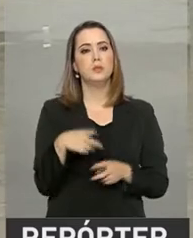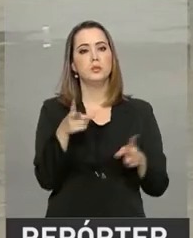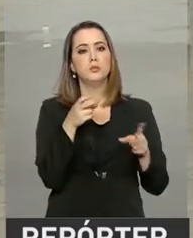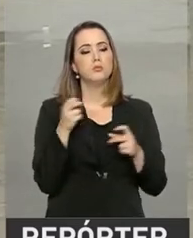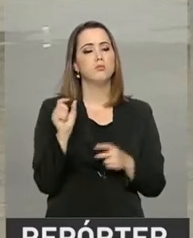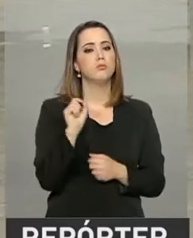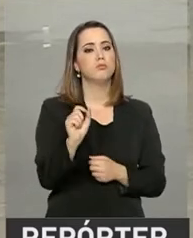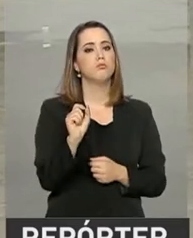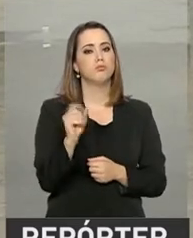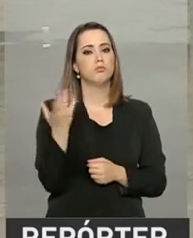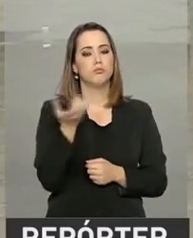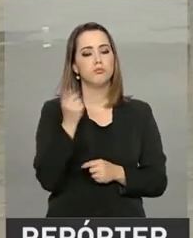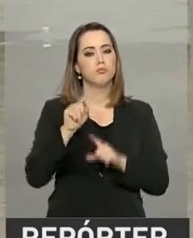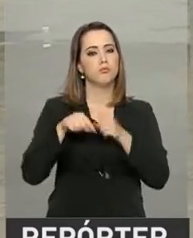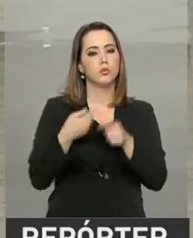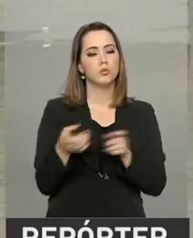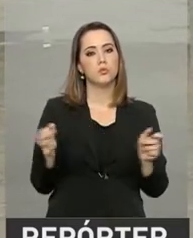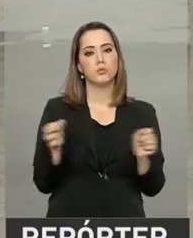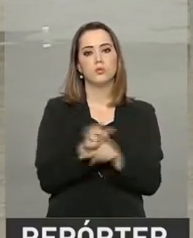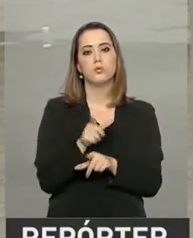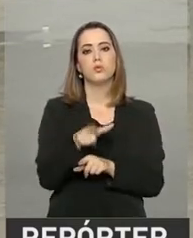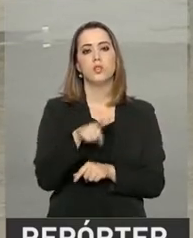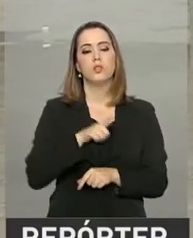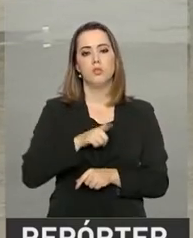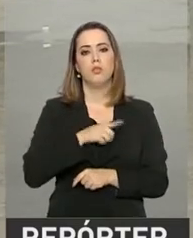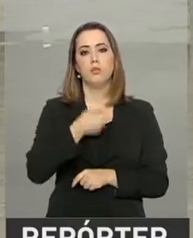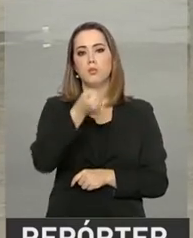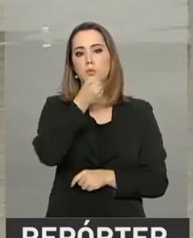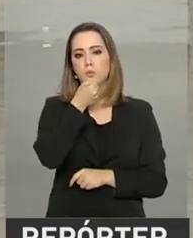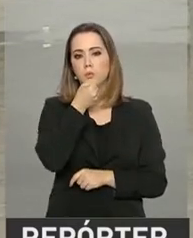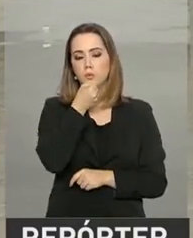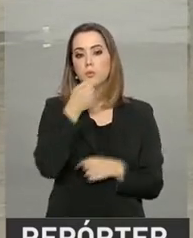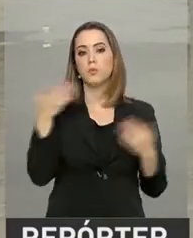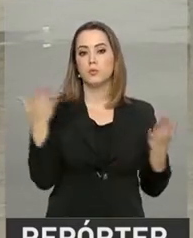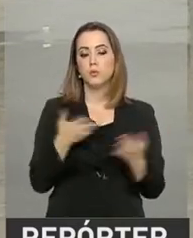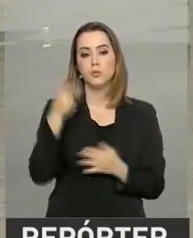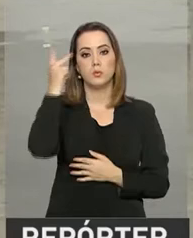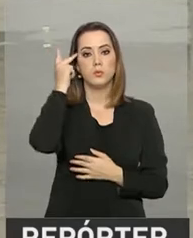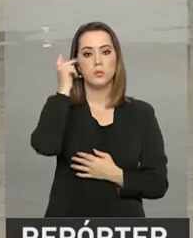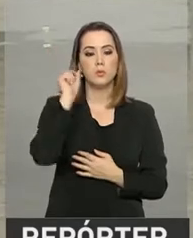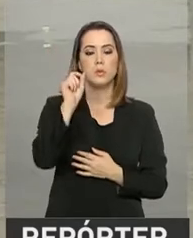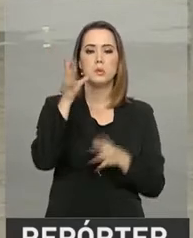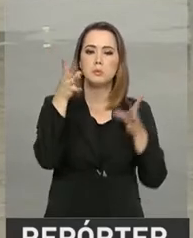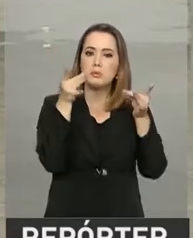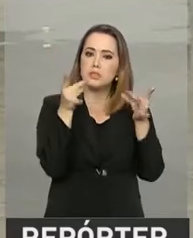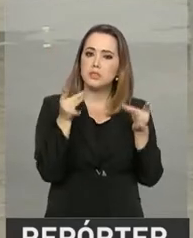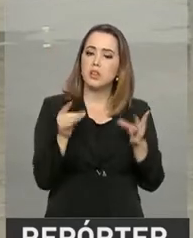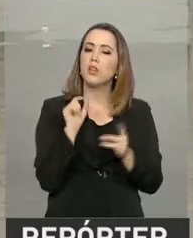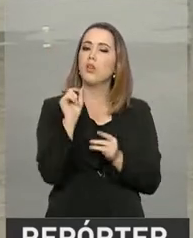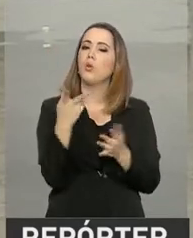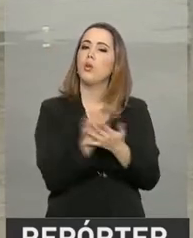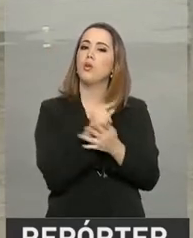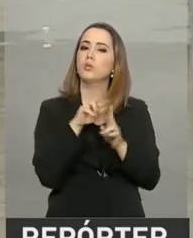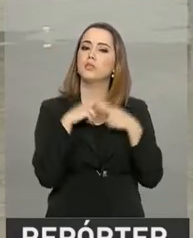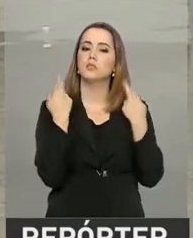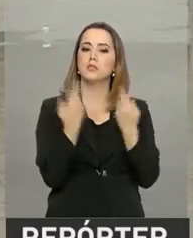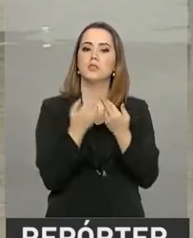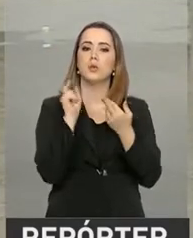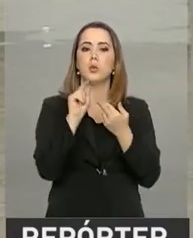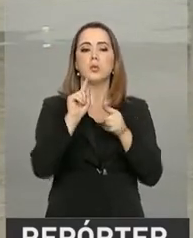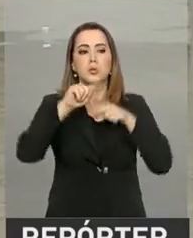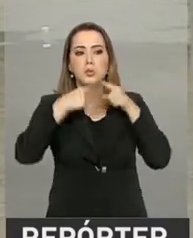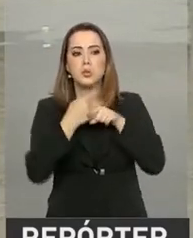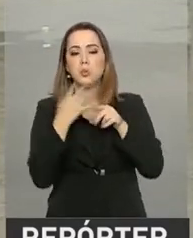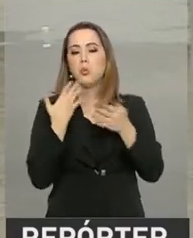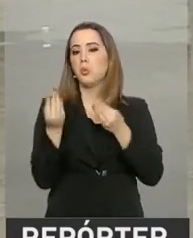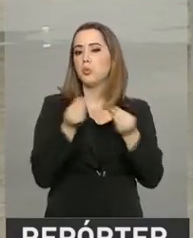é que depois que a reunião termine ocorra uma entrevista coletiva em são paulo para detalhar como foi a reunião e como vai ser a